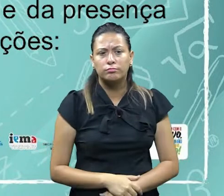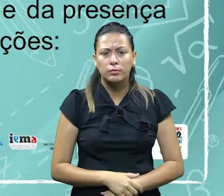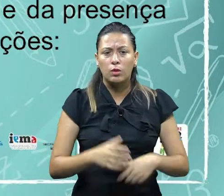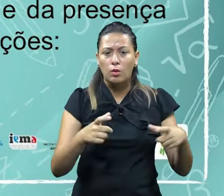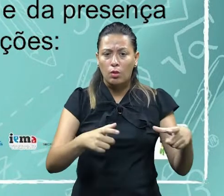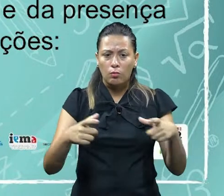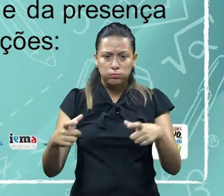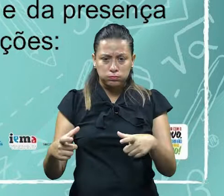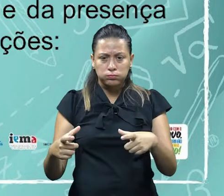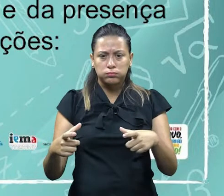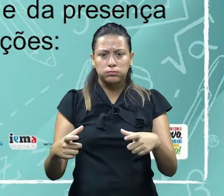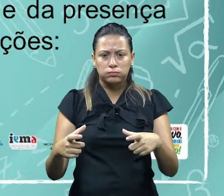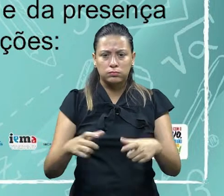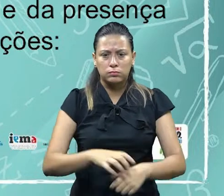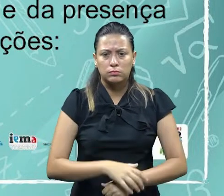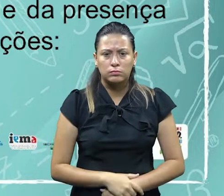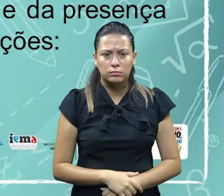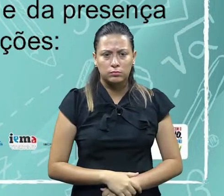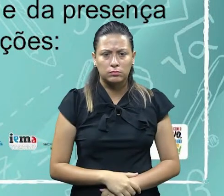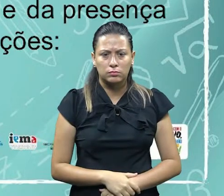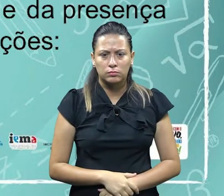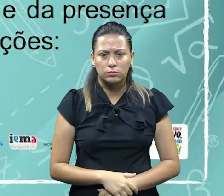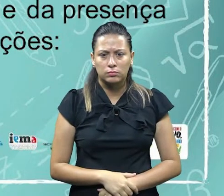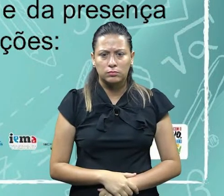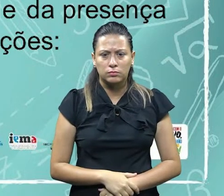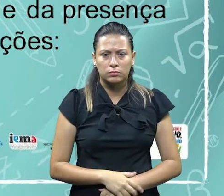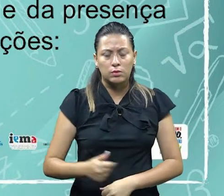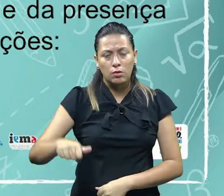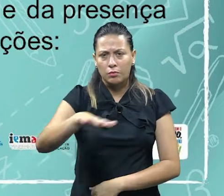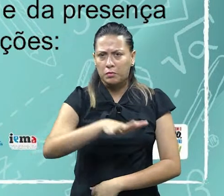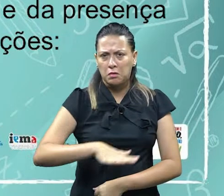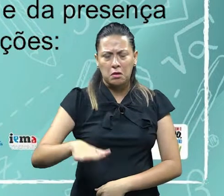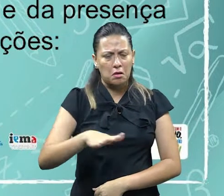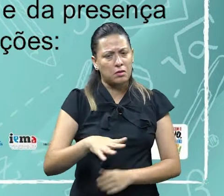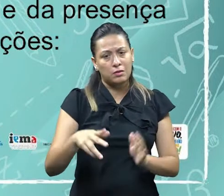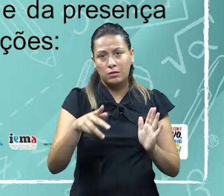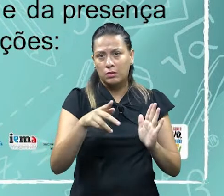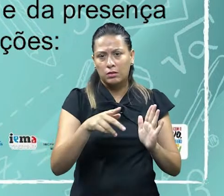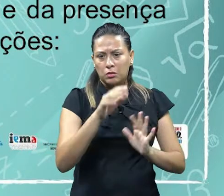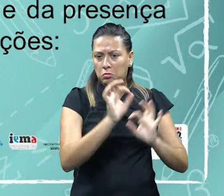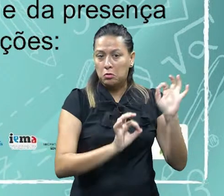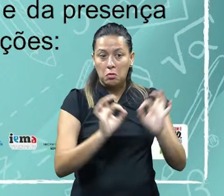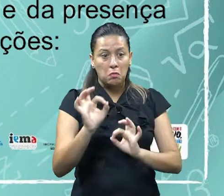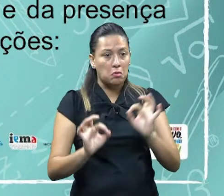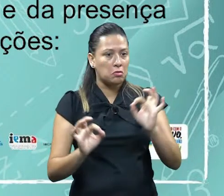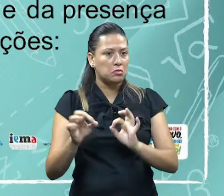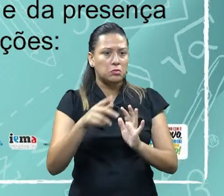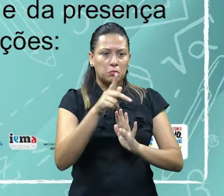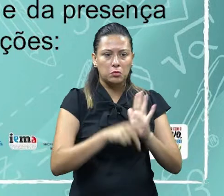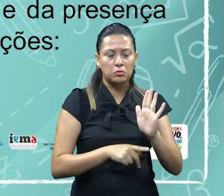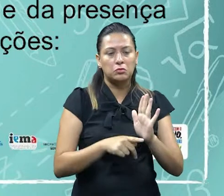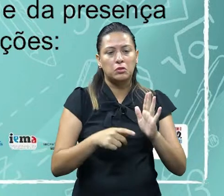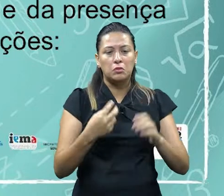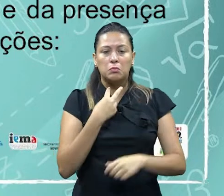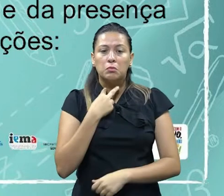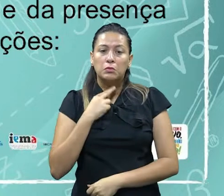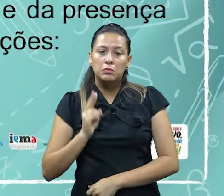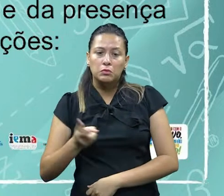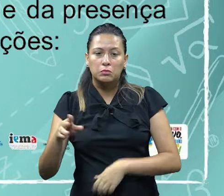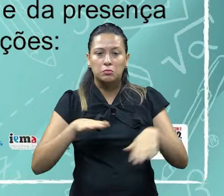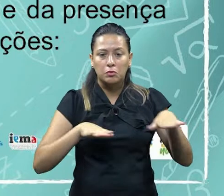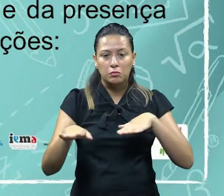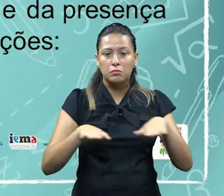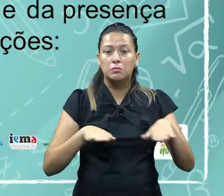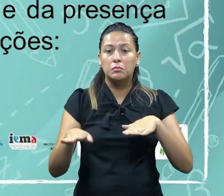Ambientes confinados. Qualquer área não projetada para ocupação contínua movimentação restrita,